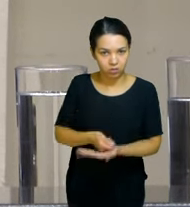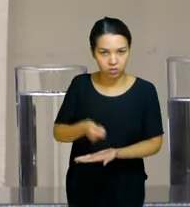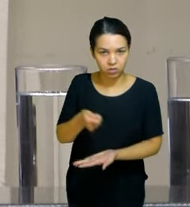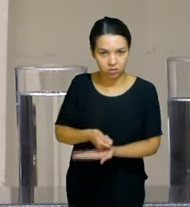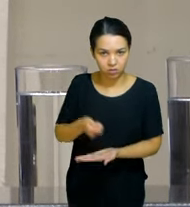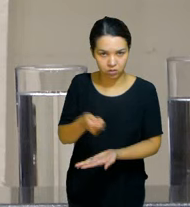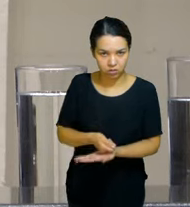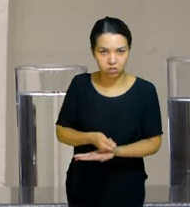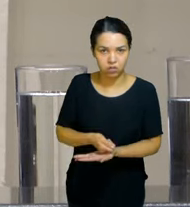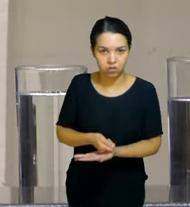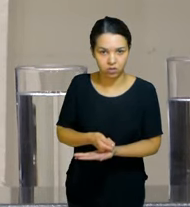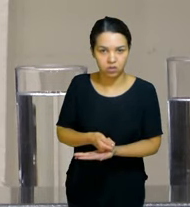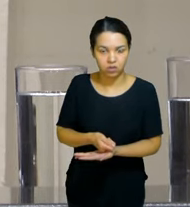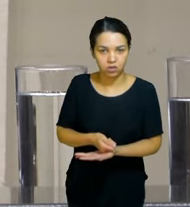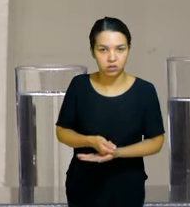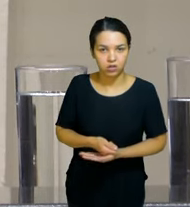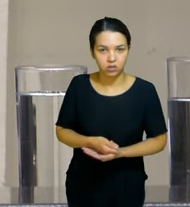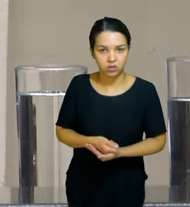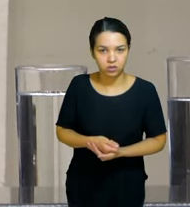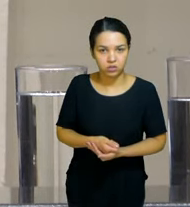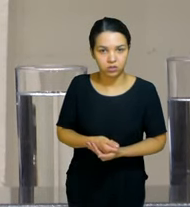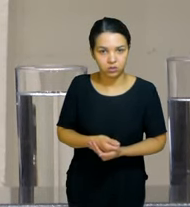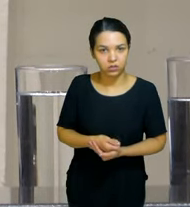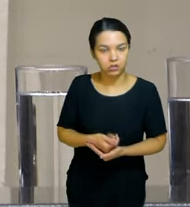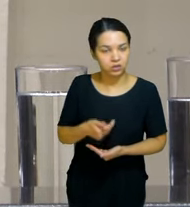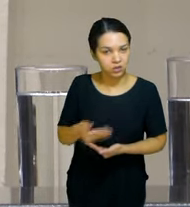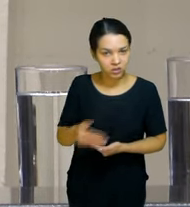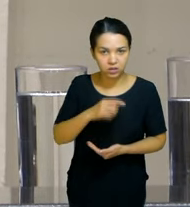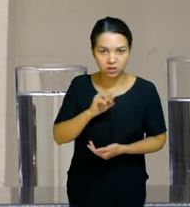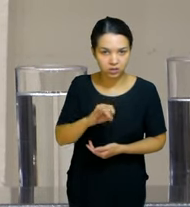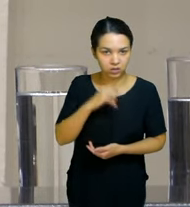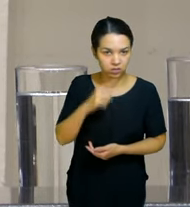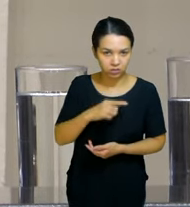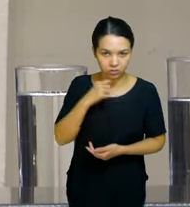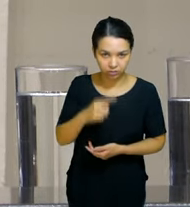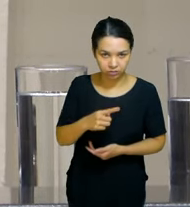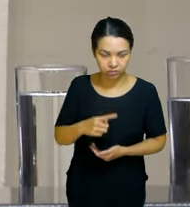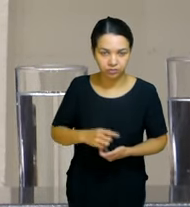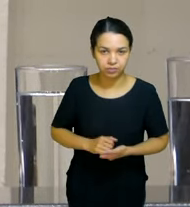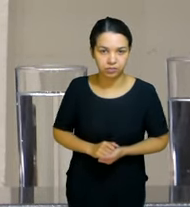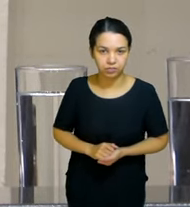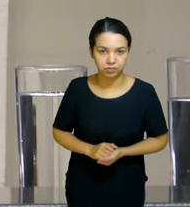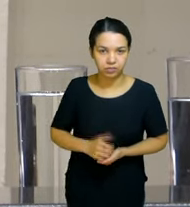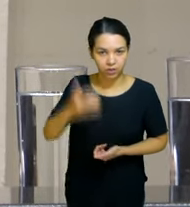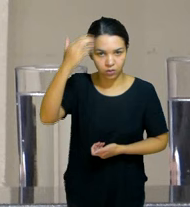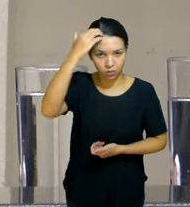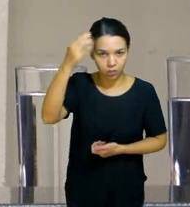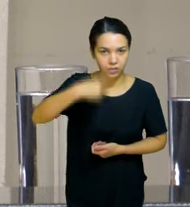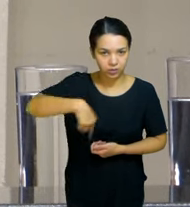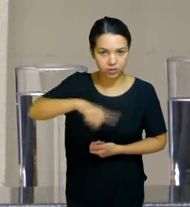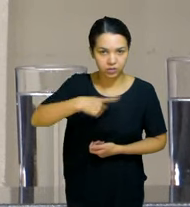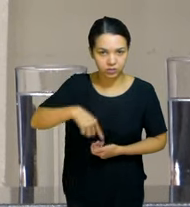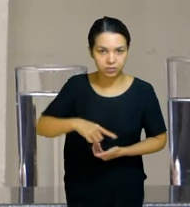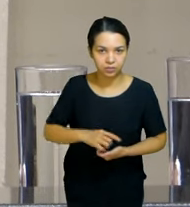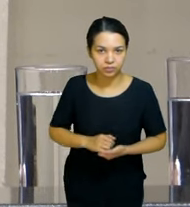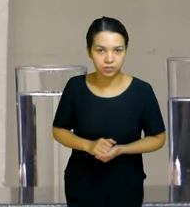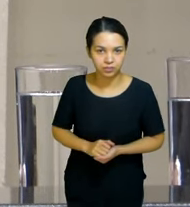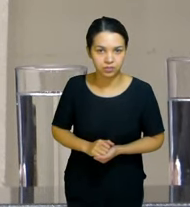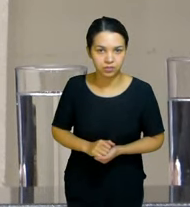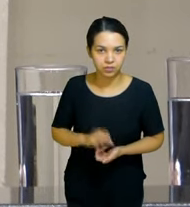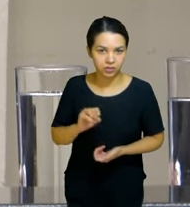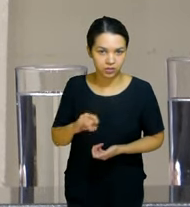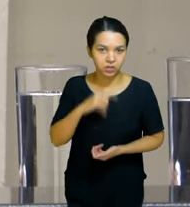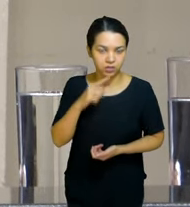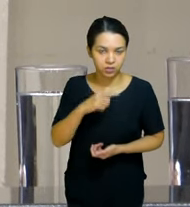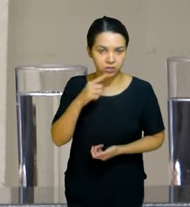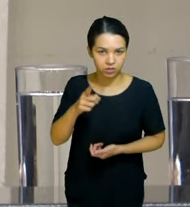vez mais para que isso se rate. Se não dá certo, a culpa é nossa. Se não dá certo, a culpa é